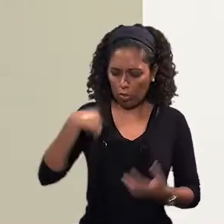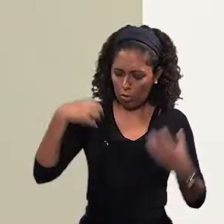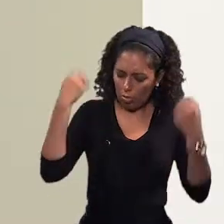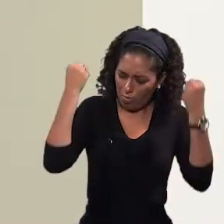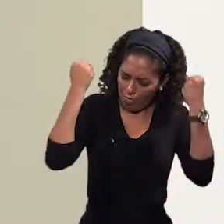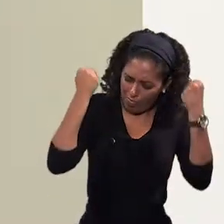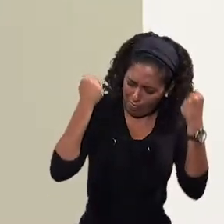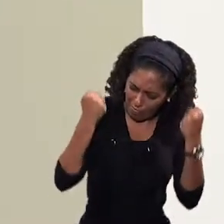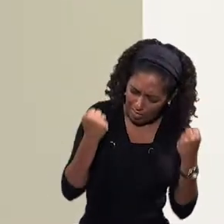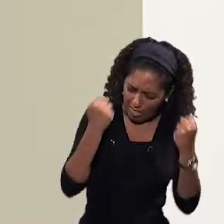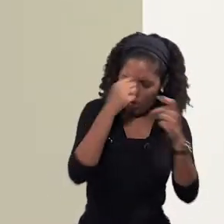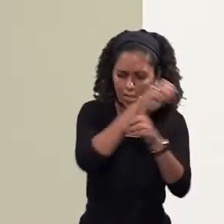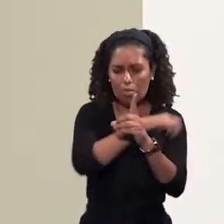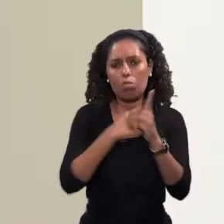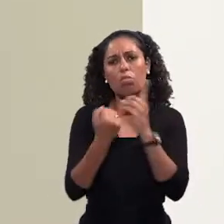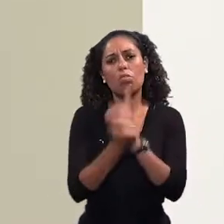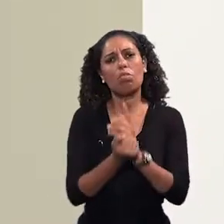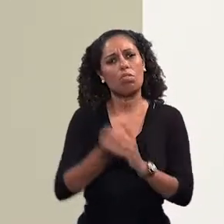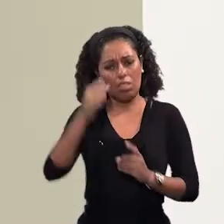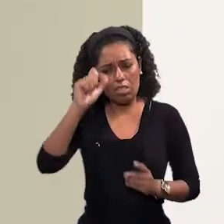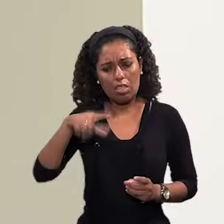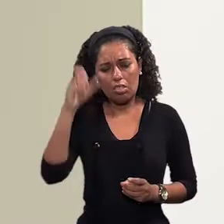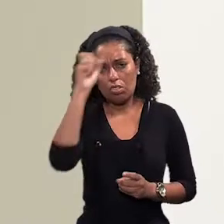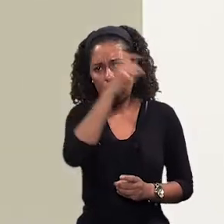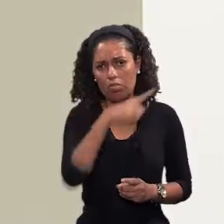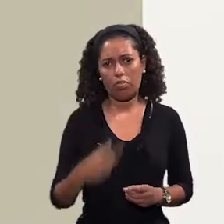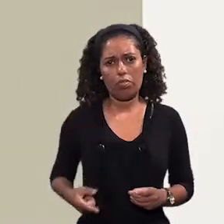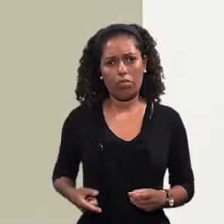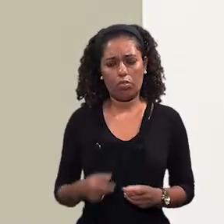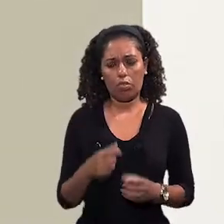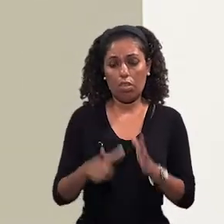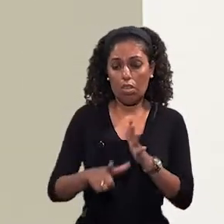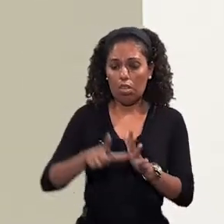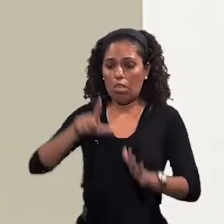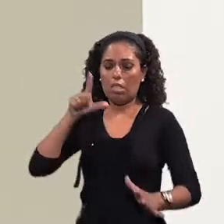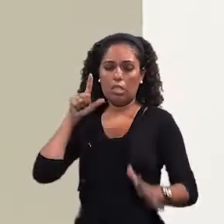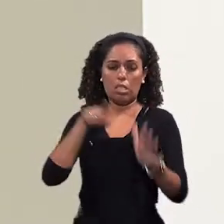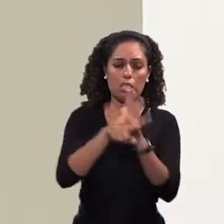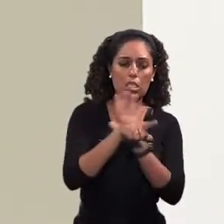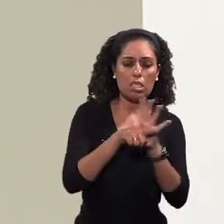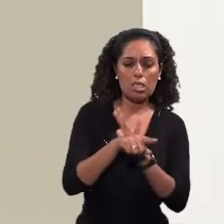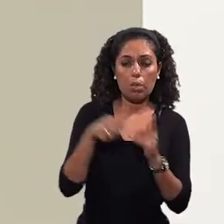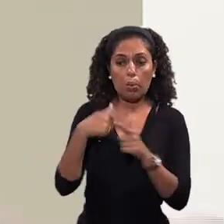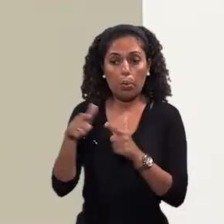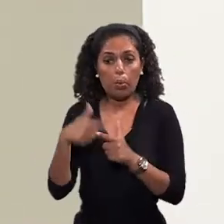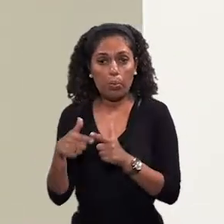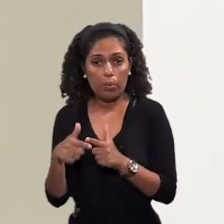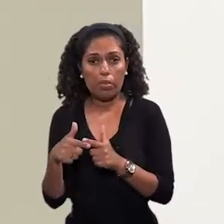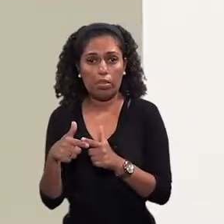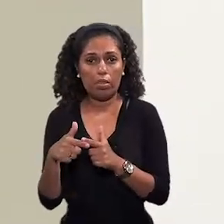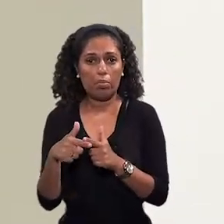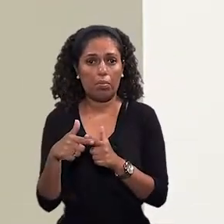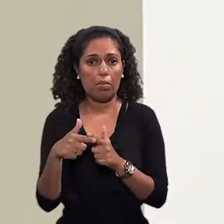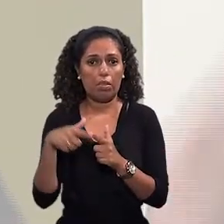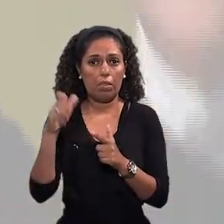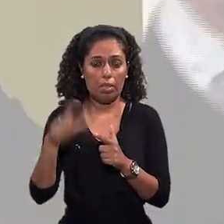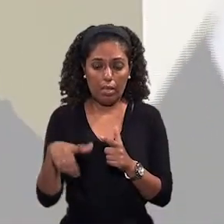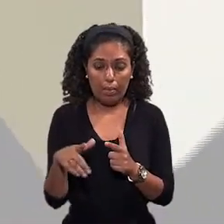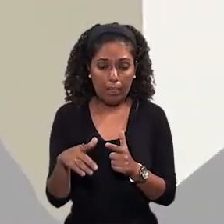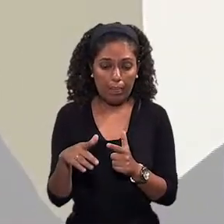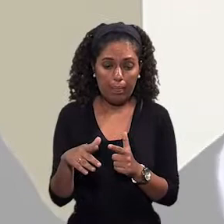carrega como sociedade depois que isso acontece é muito difícil. E investir em prevenção, mais do que